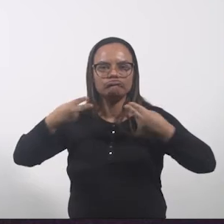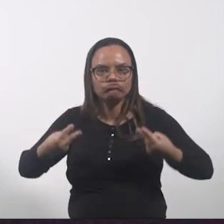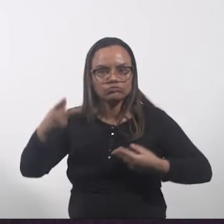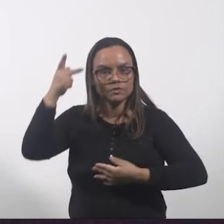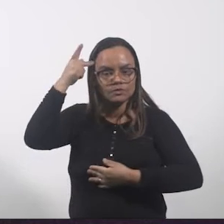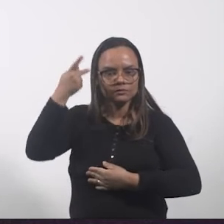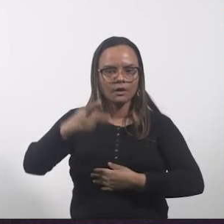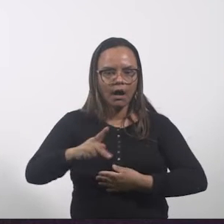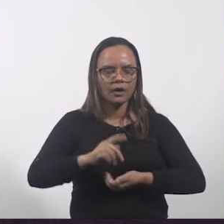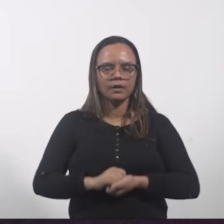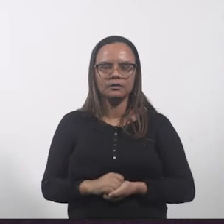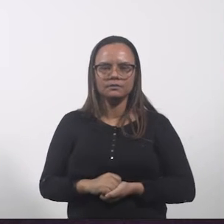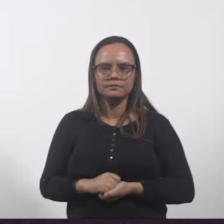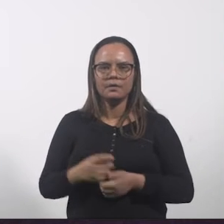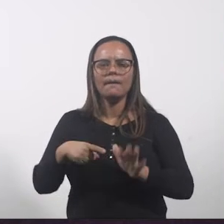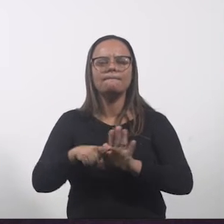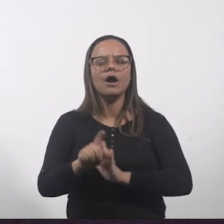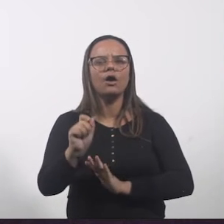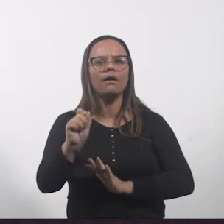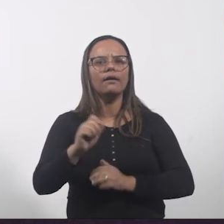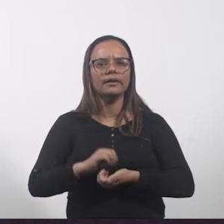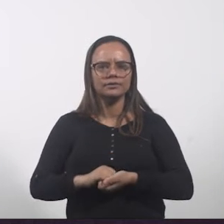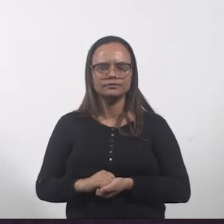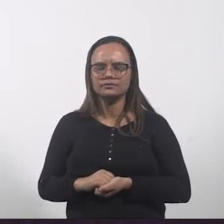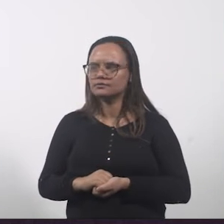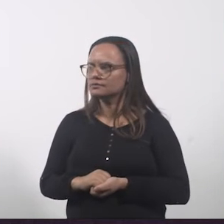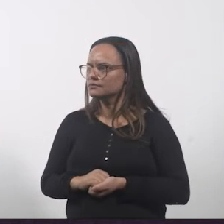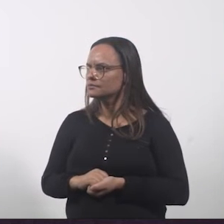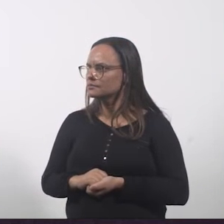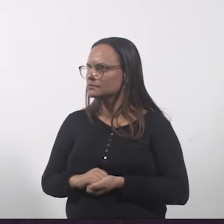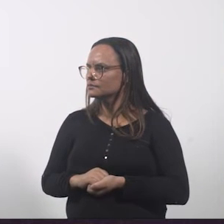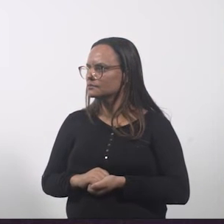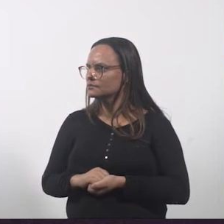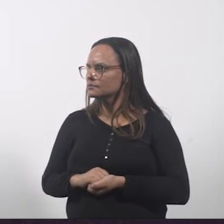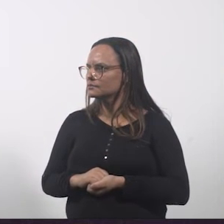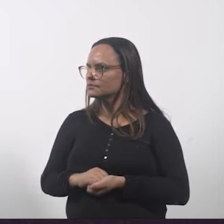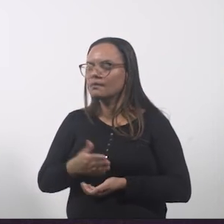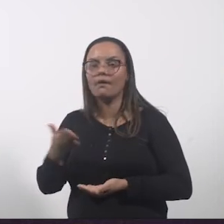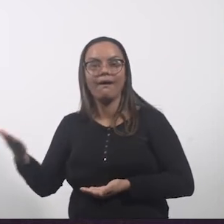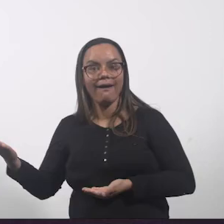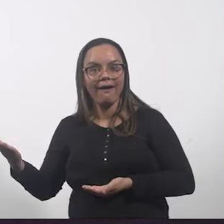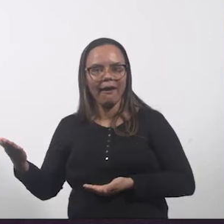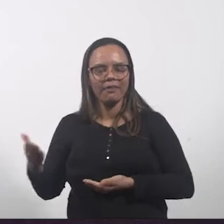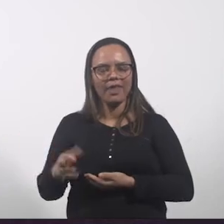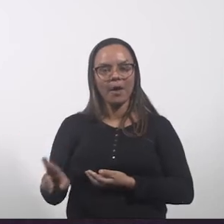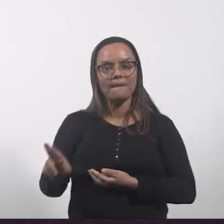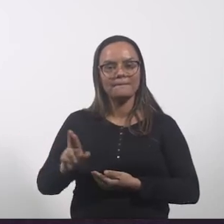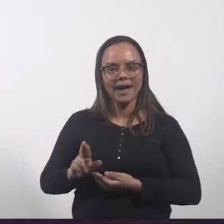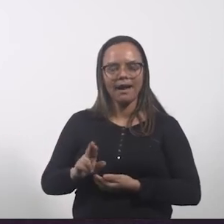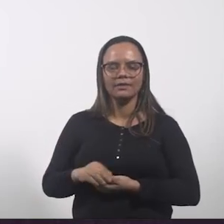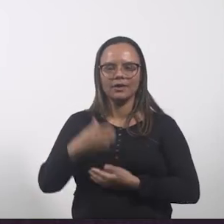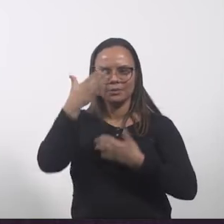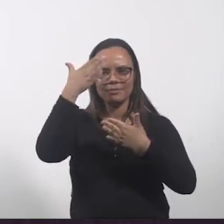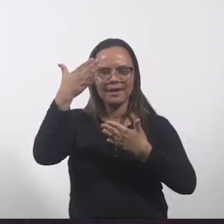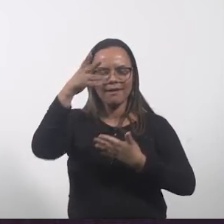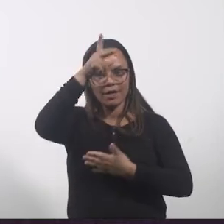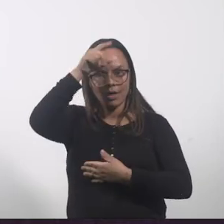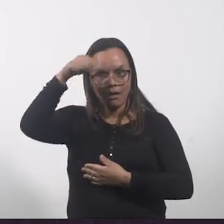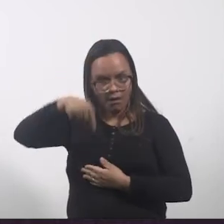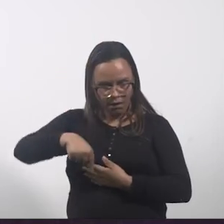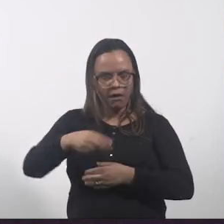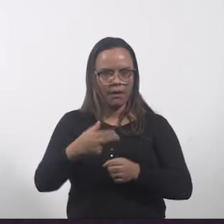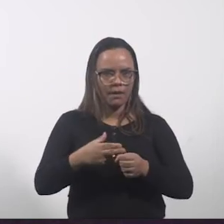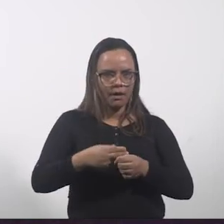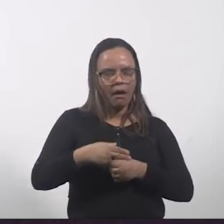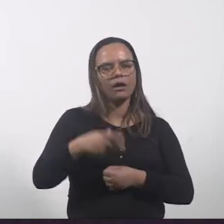Quem está acompanhando isso? A doutora Sandra, né? Pode responder. Obrigada, prefeito. Obrigada, secretário. Aqui no município de